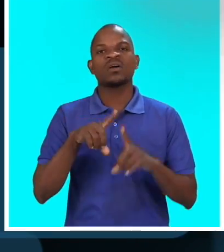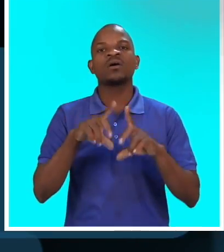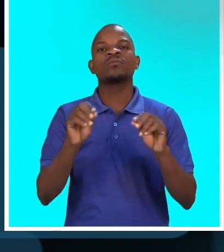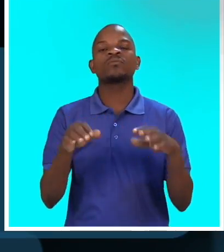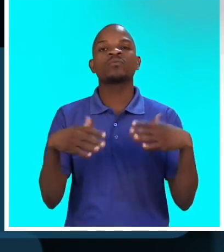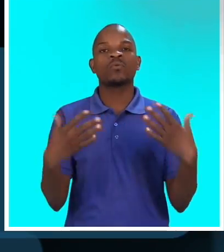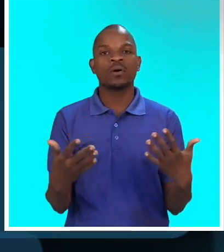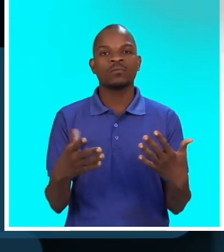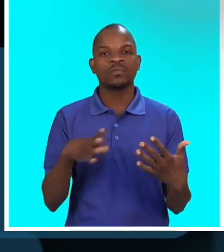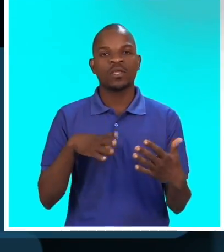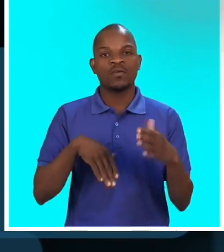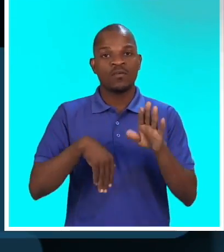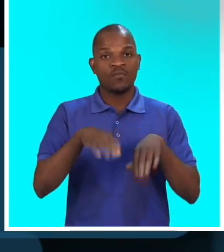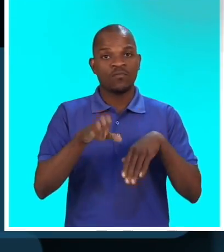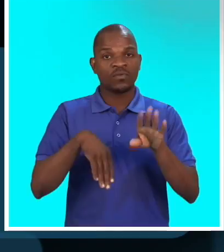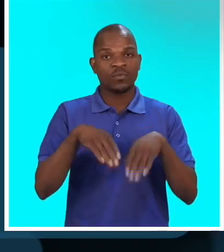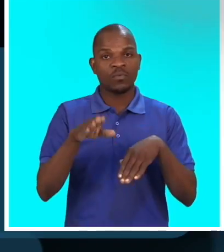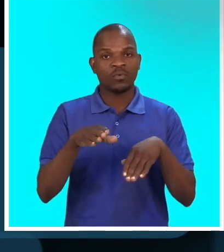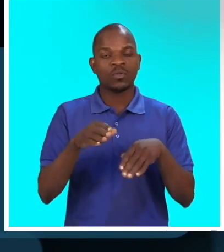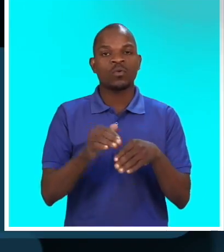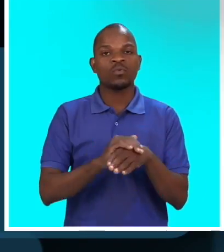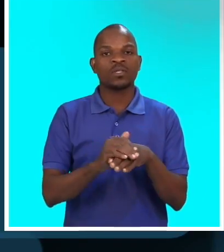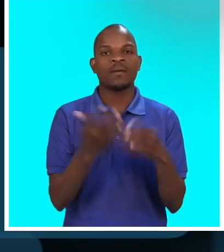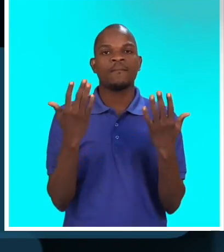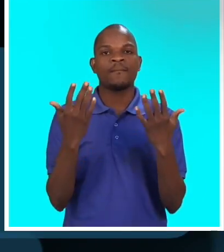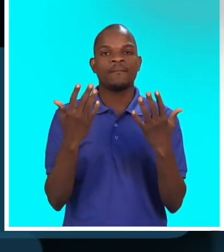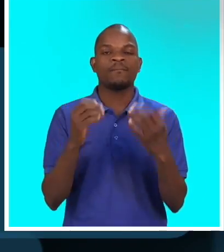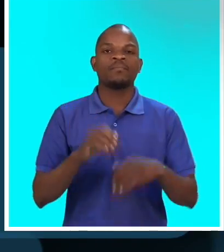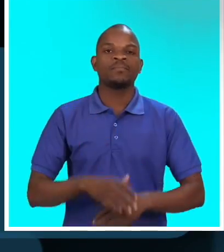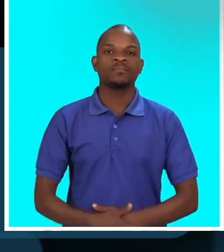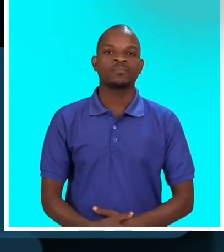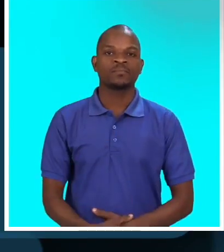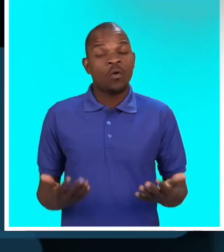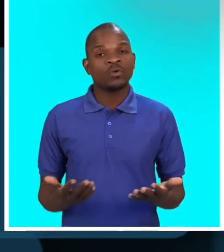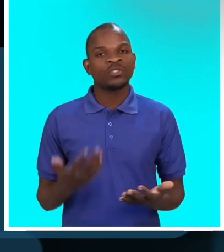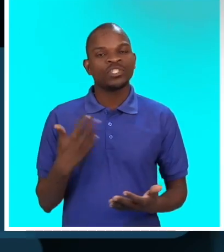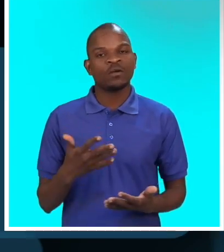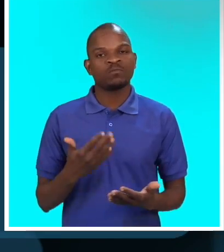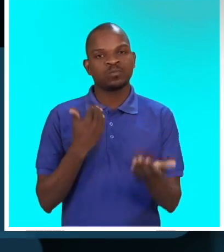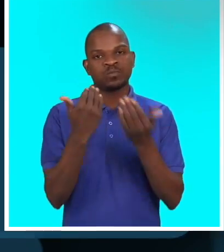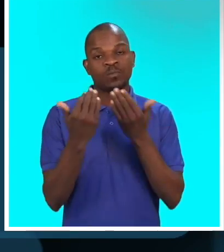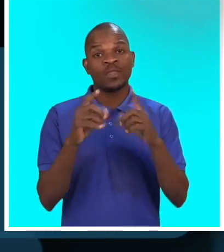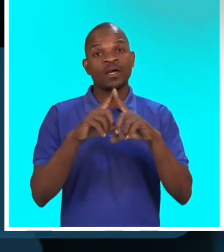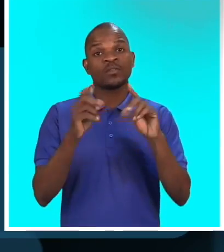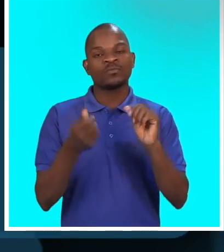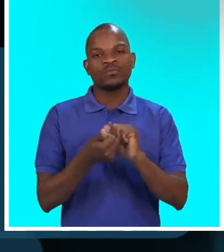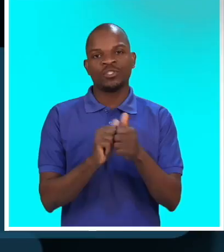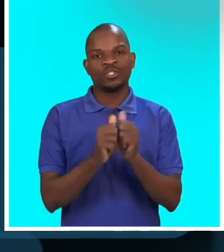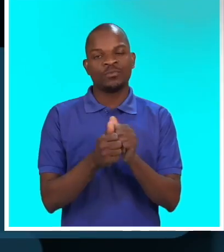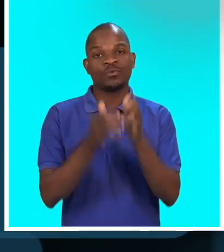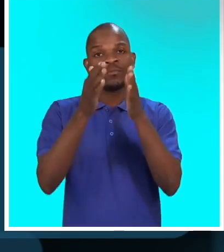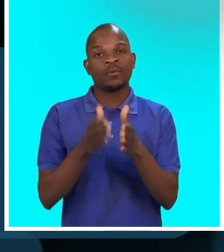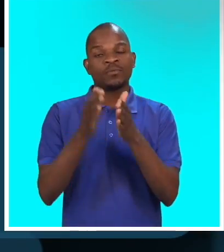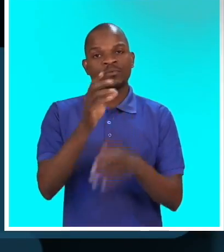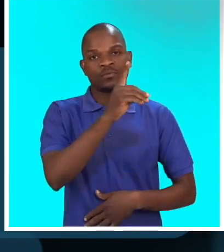desenvolve-se o futebol de mão. Hoje falamos sobre o desporto